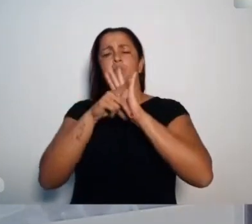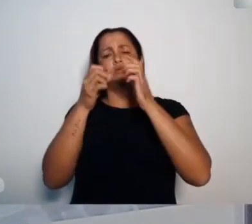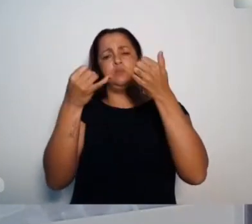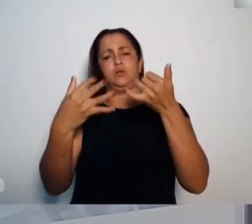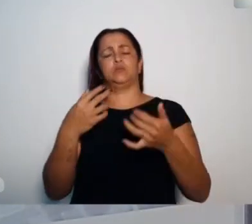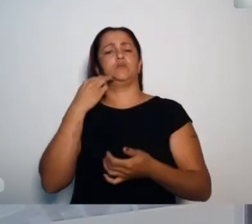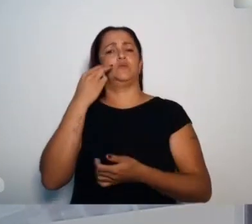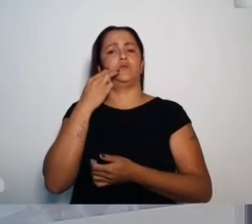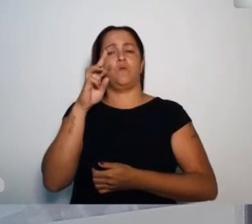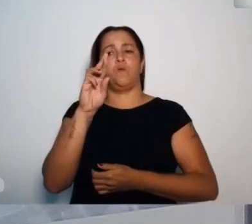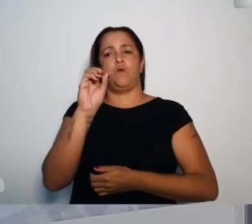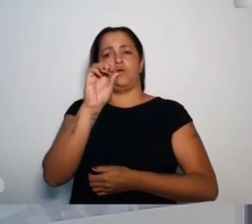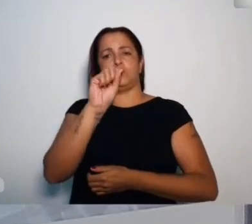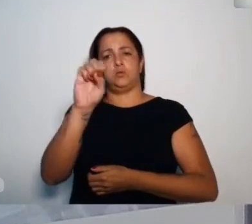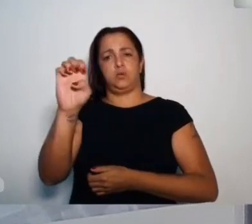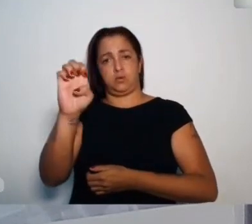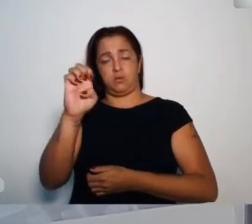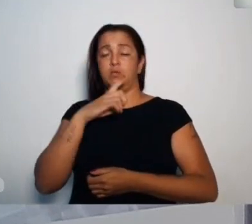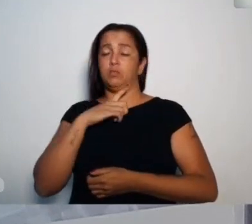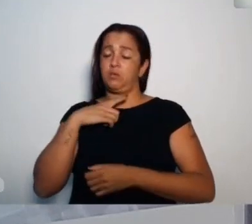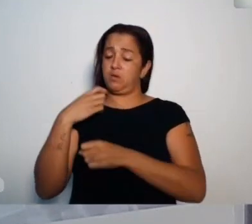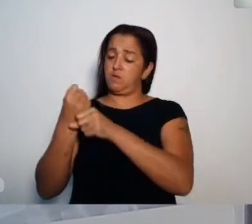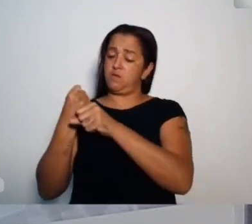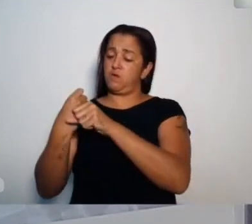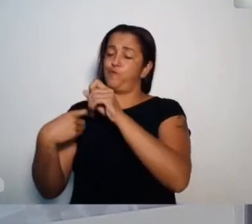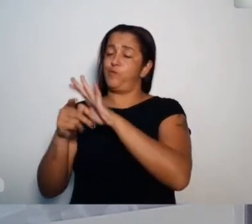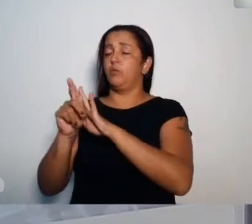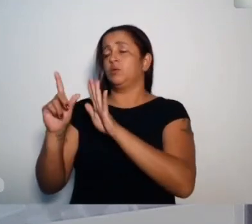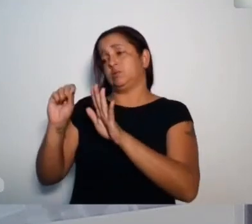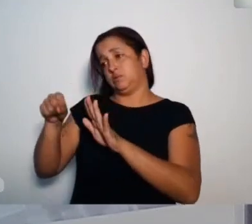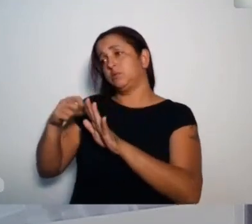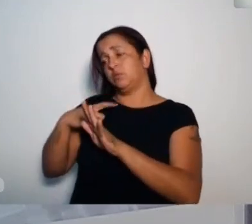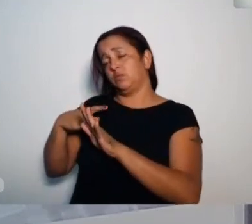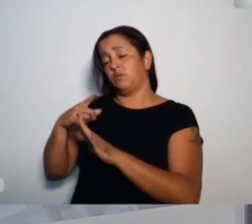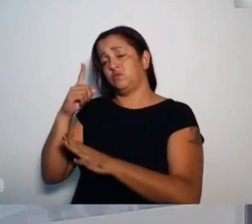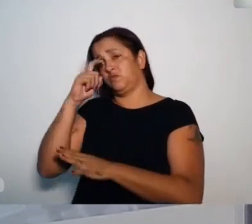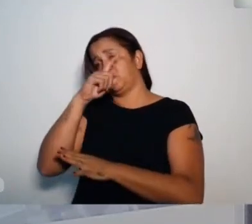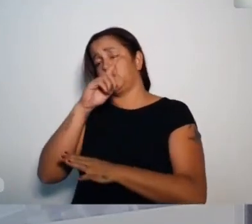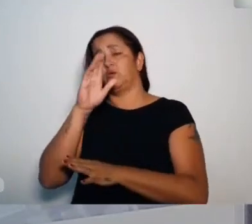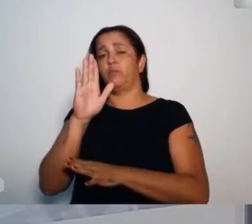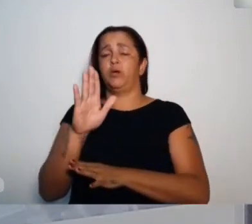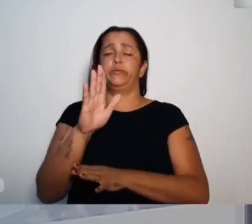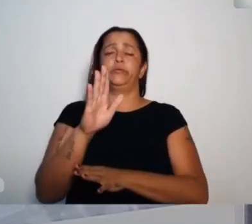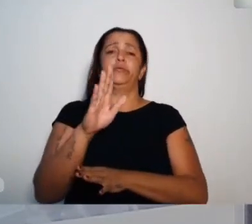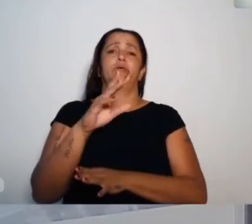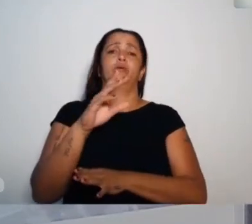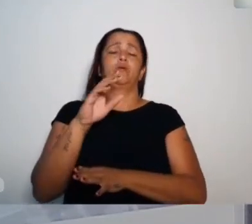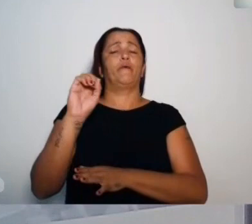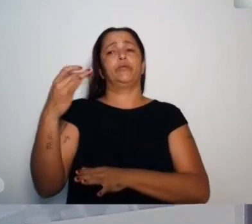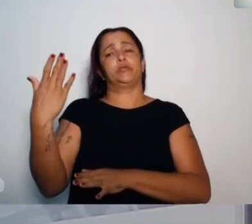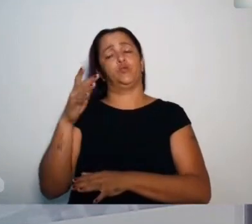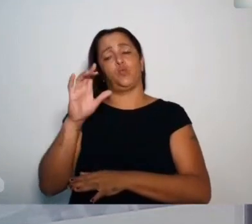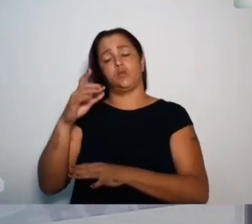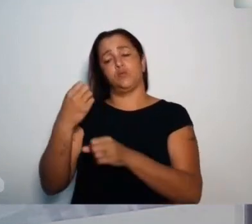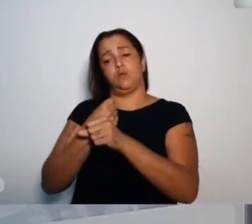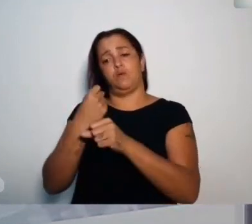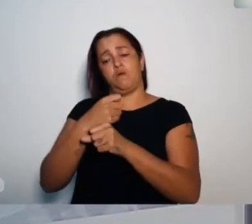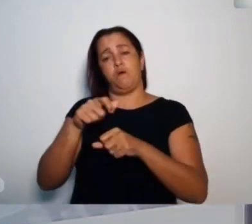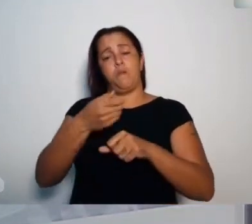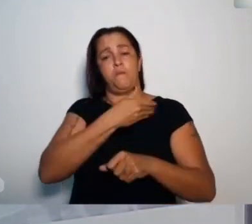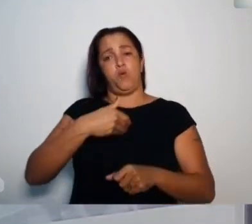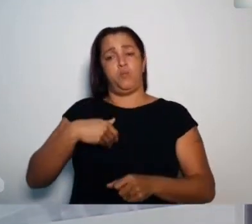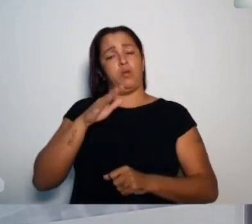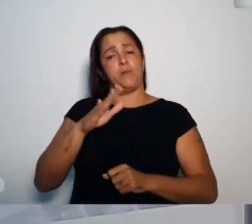essa obra. Realmente a obra teve uma dificuldade, isso vai acontecer, né, não só em obras públicas, mas em qualquer obra que